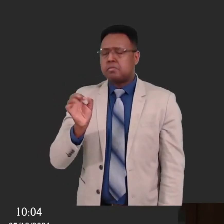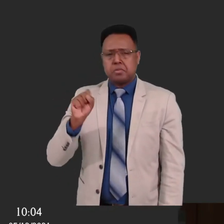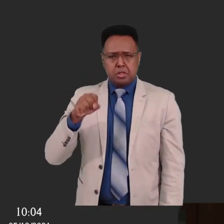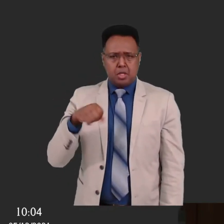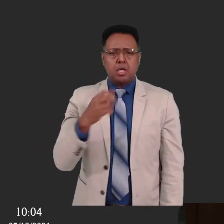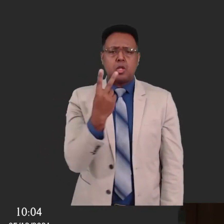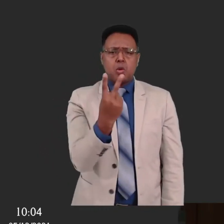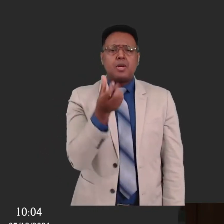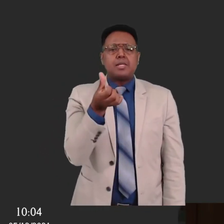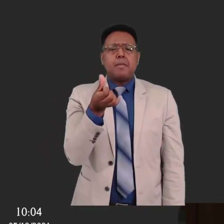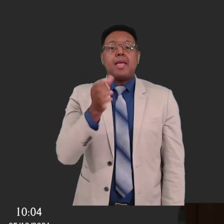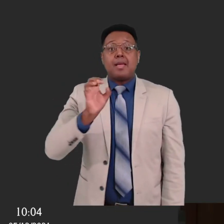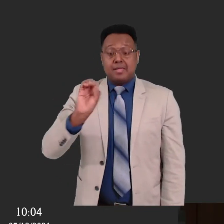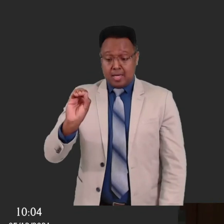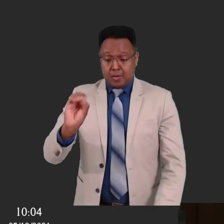260,